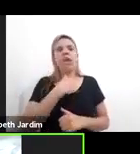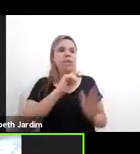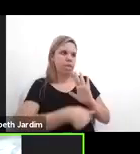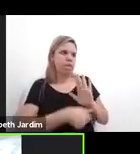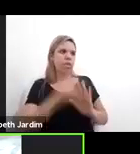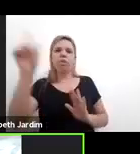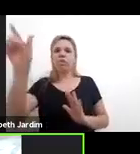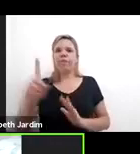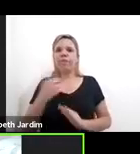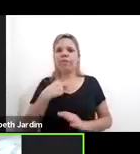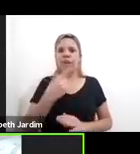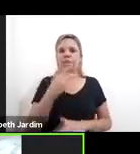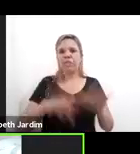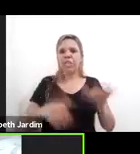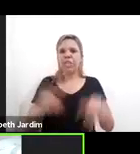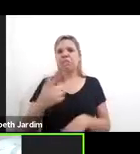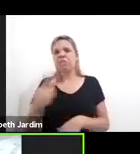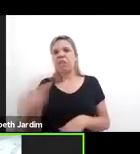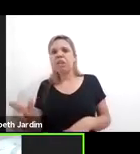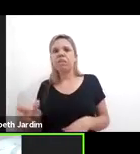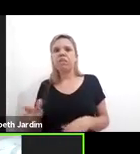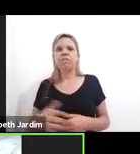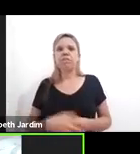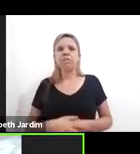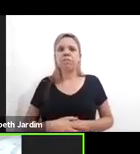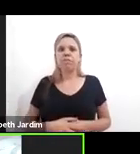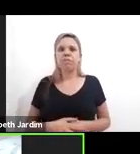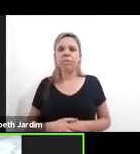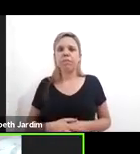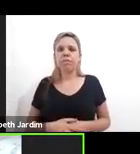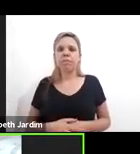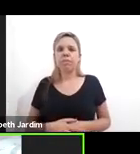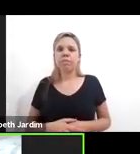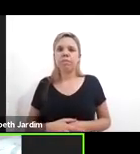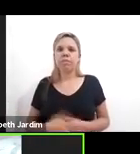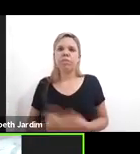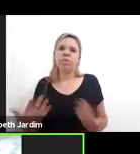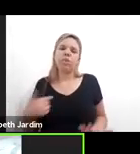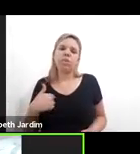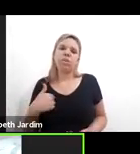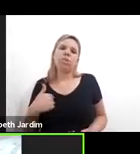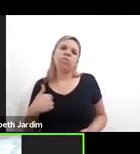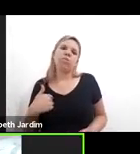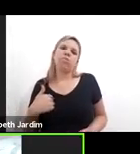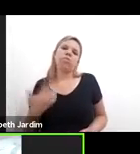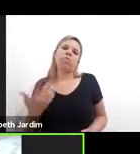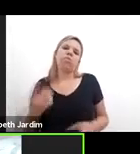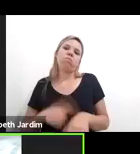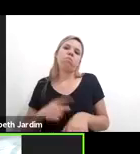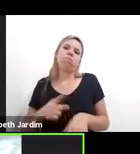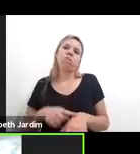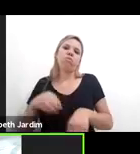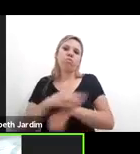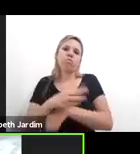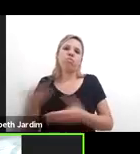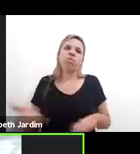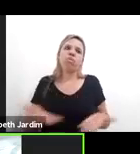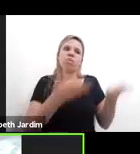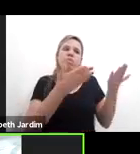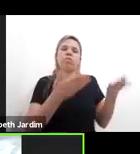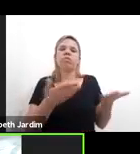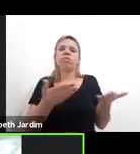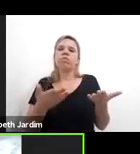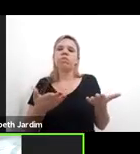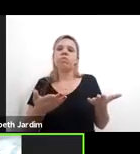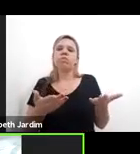fala talvez não tenha, e aí eu fiquei sem ele esses momentos, e na hora que me trouxeram, acho que